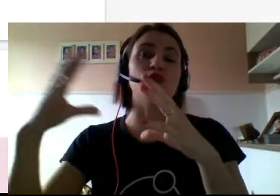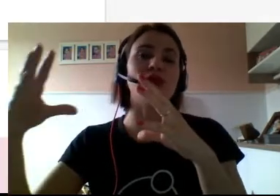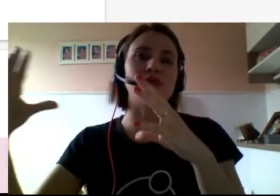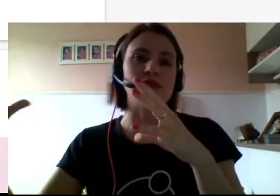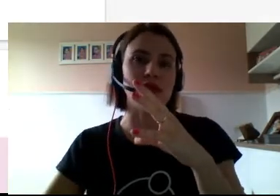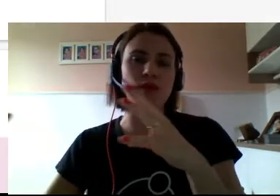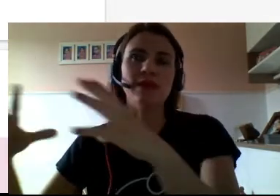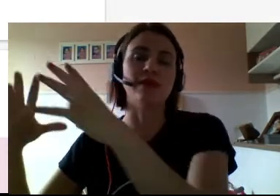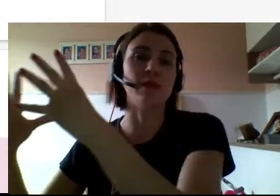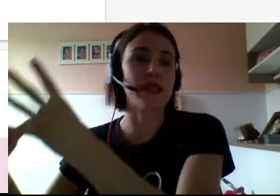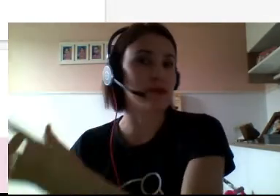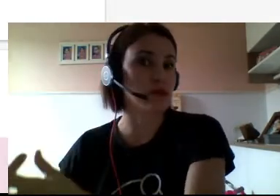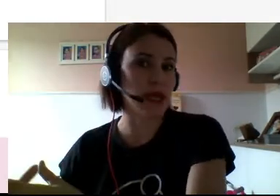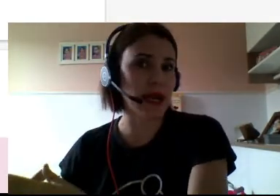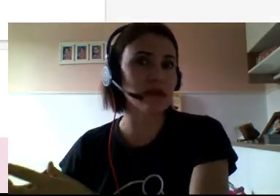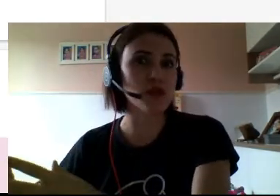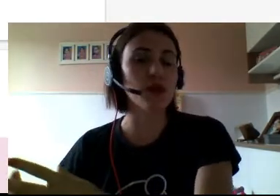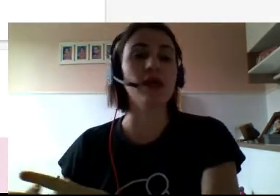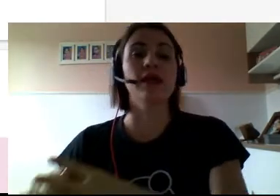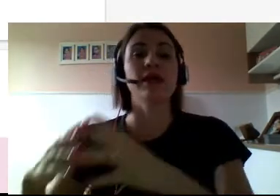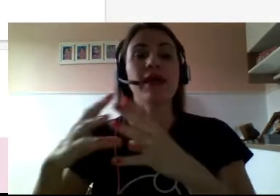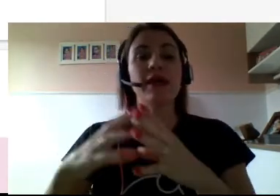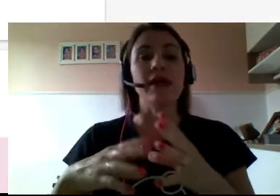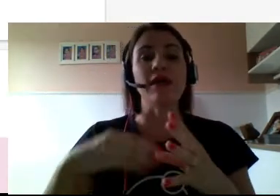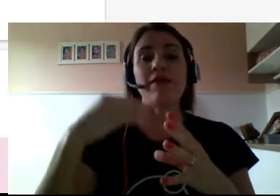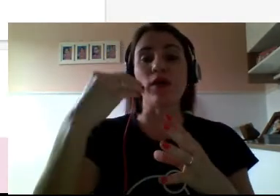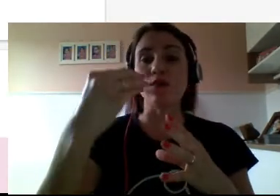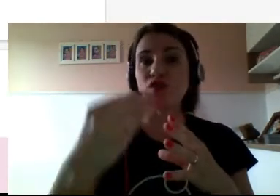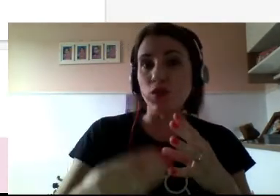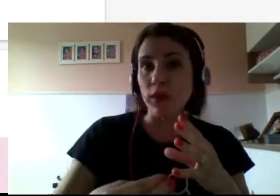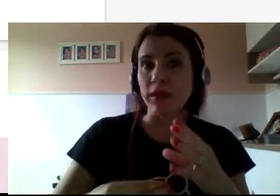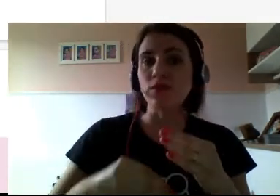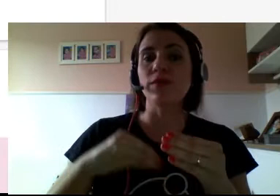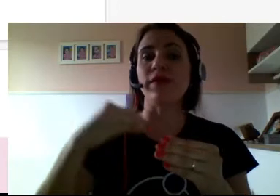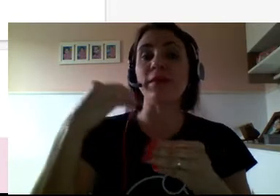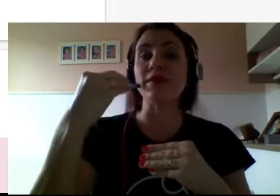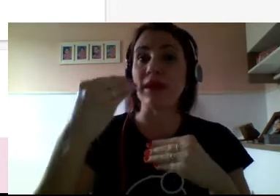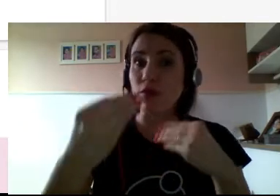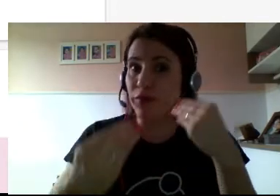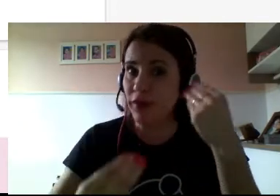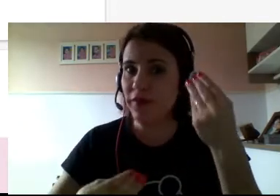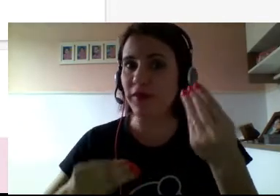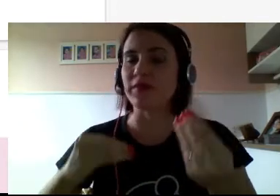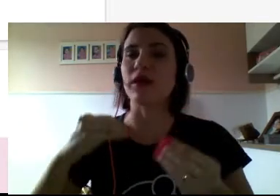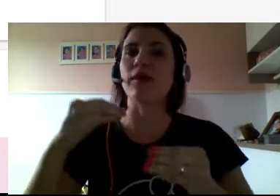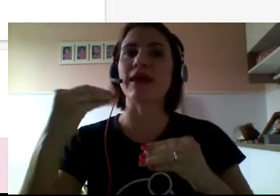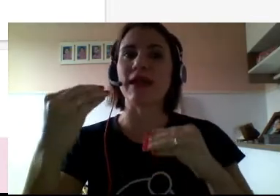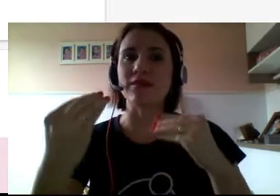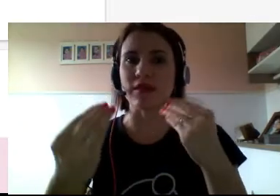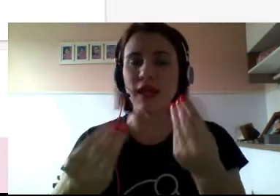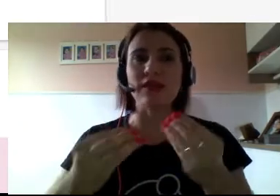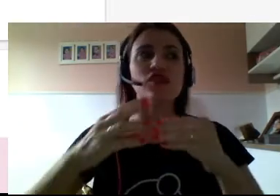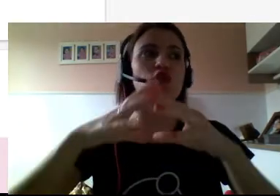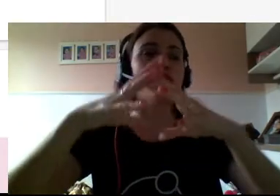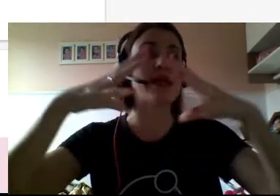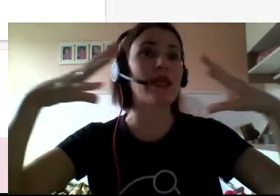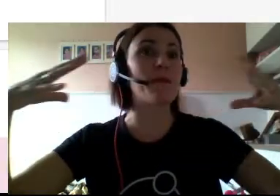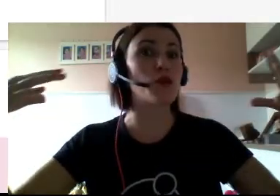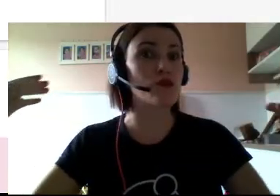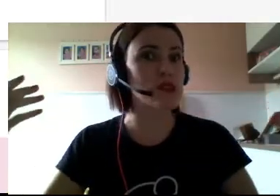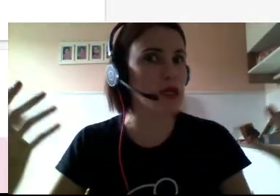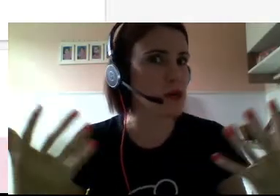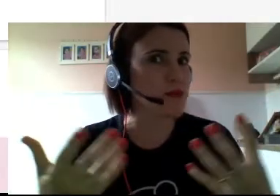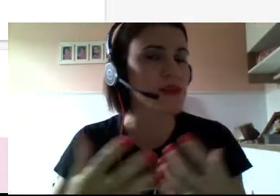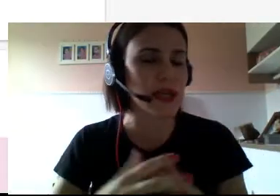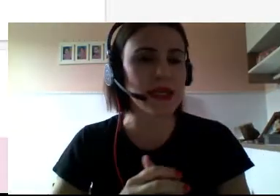né Por exemplo de duração e determinado o teatro e aí ela vai continuando vai mantendo viva então aquelas cenas